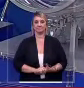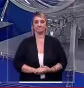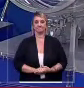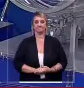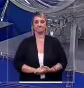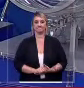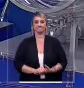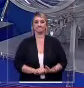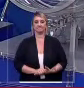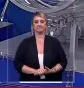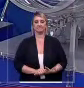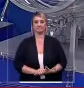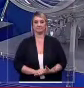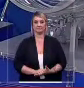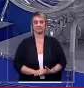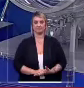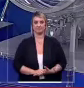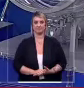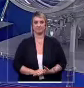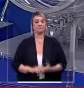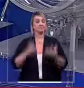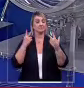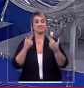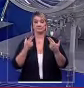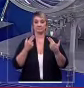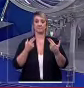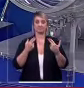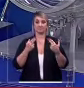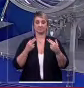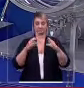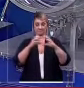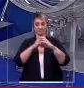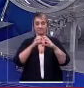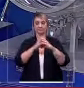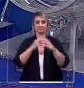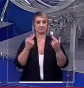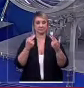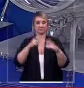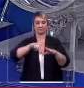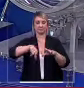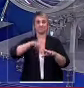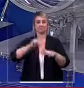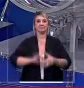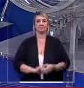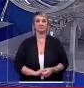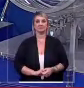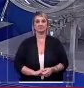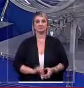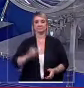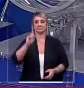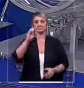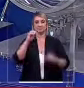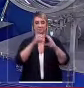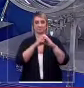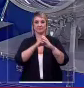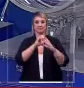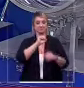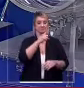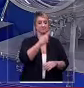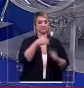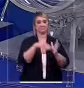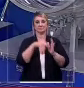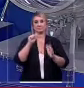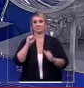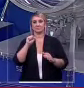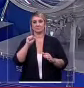segundo sorteio da dupla cena, que possui o mesmo universo de números do primeiro sorteio, ou seja, 80 bolas numeradas de